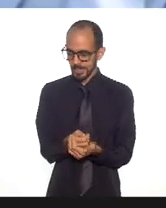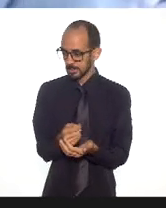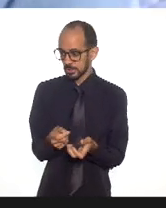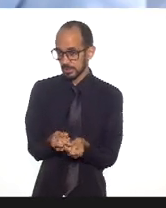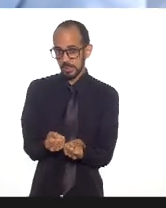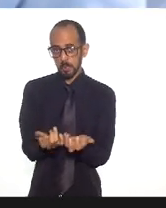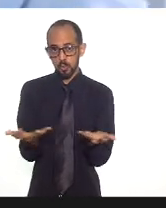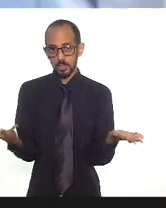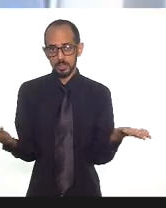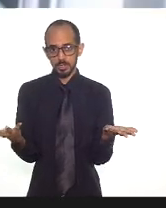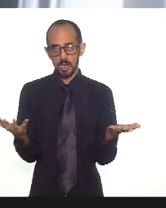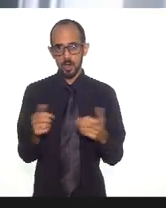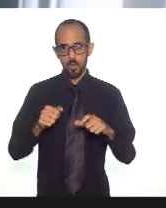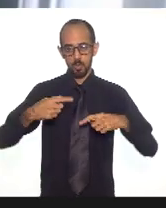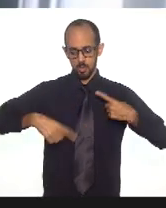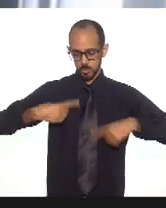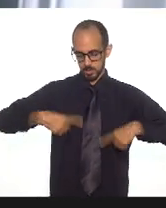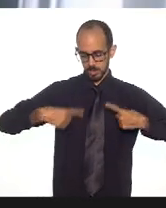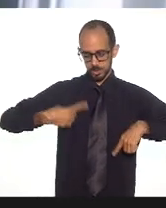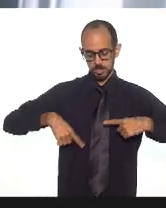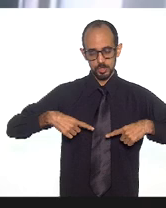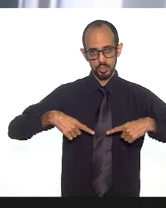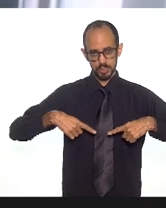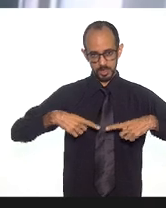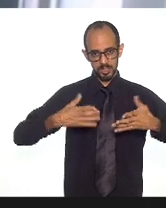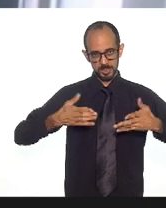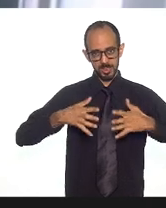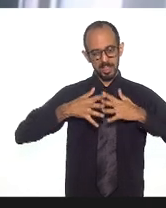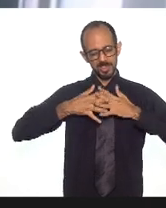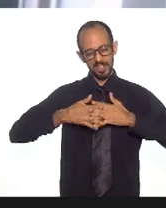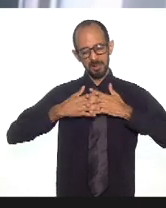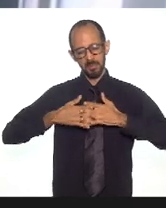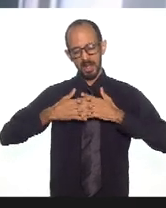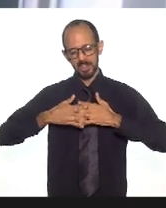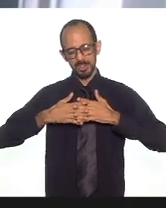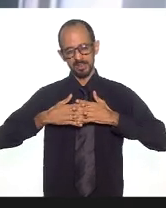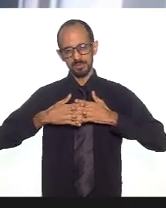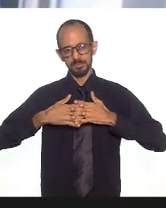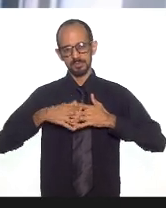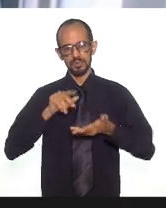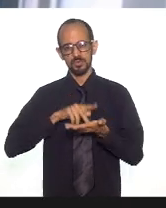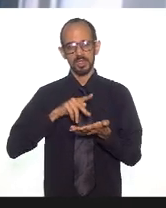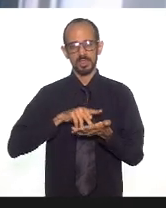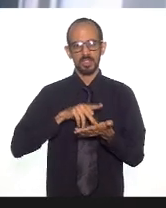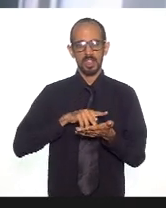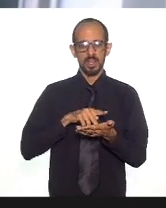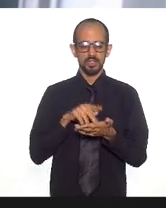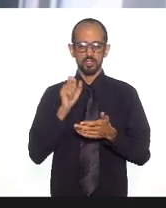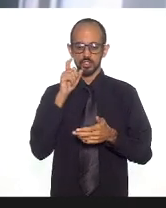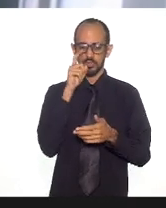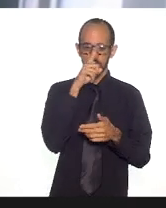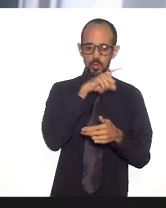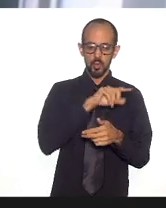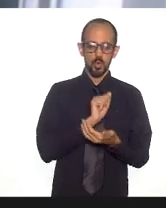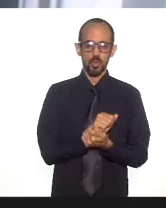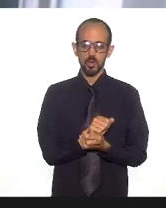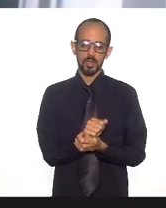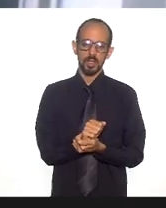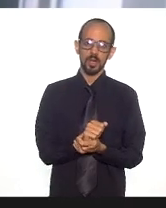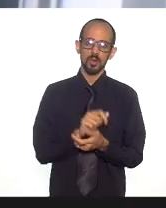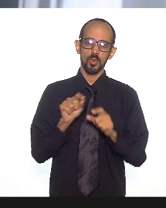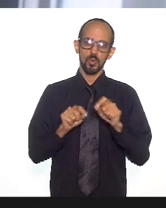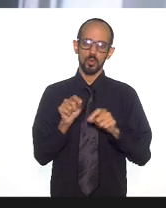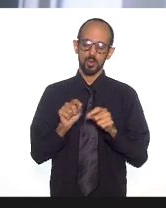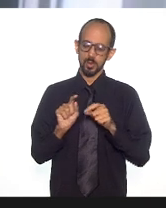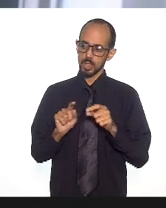e comandantes políticos locais ou regionais, o que atrapalha muito, dificulta, quando não impede, eu diria, o cumprimento das